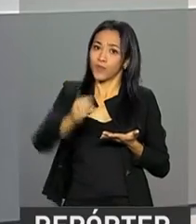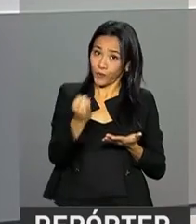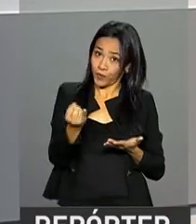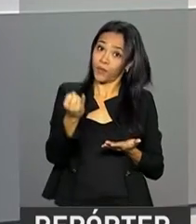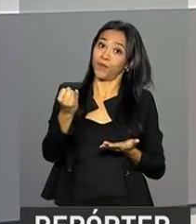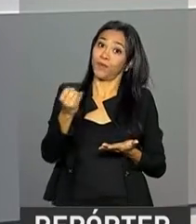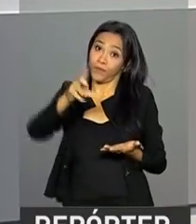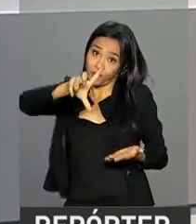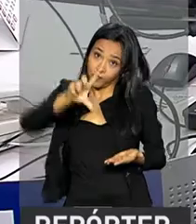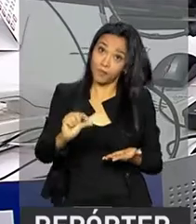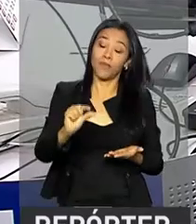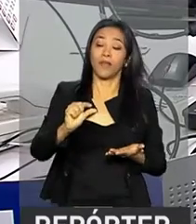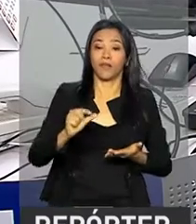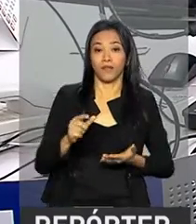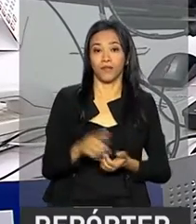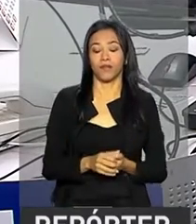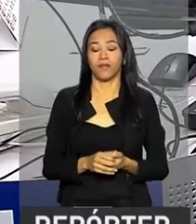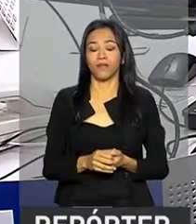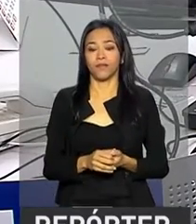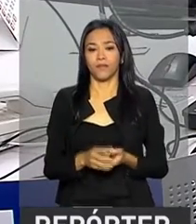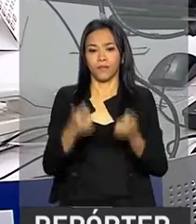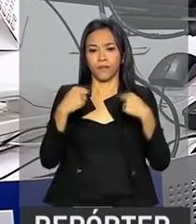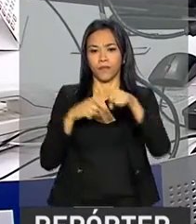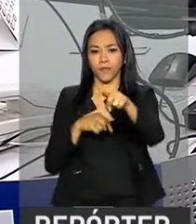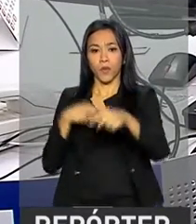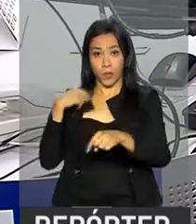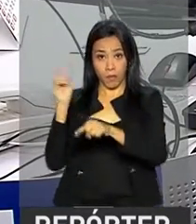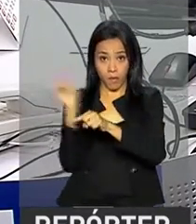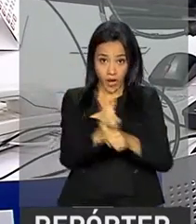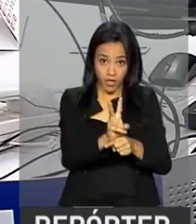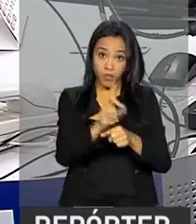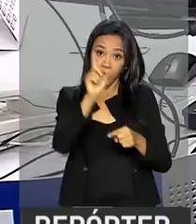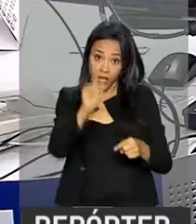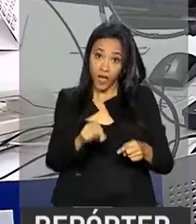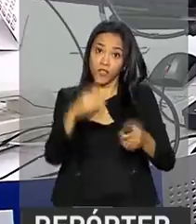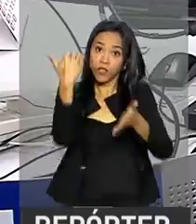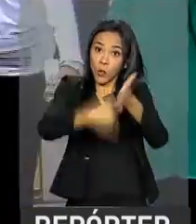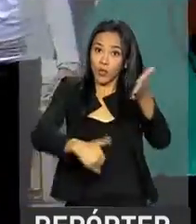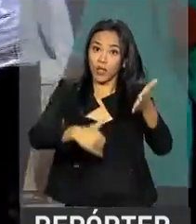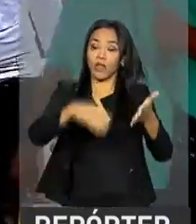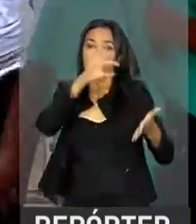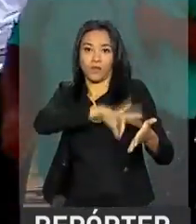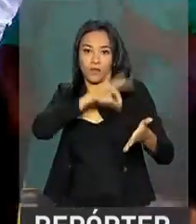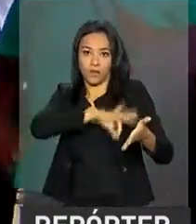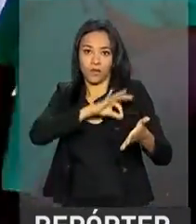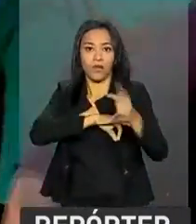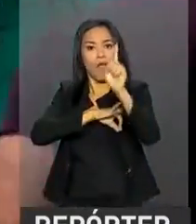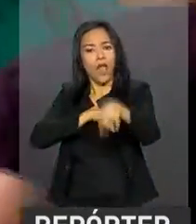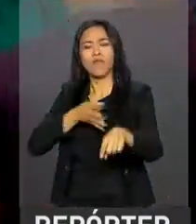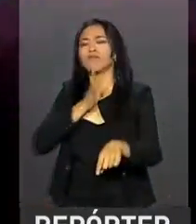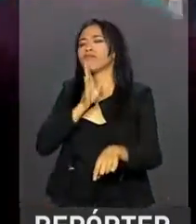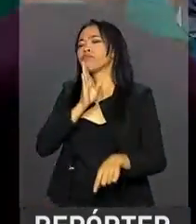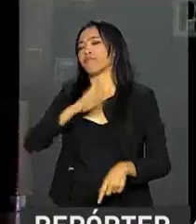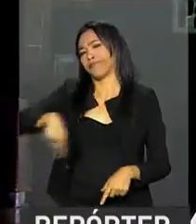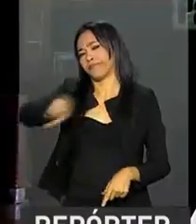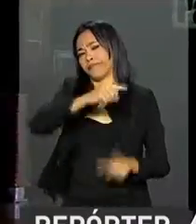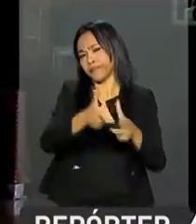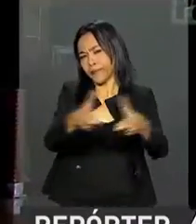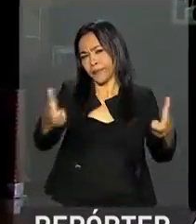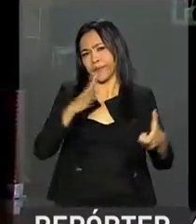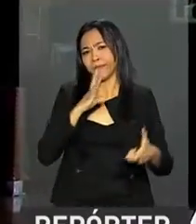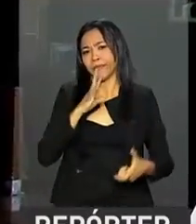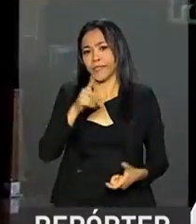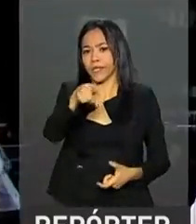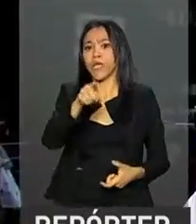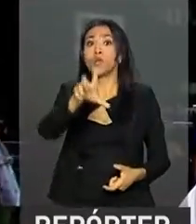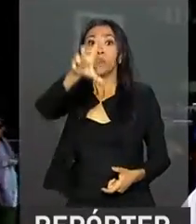mercado o empréstimo consignado é uma modalidade de crédito conhecida de muita gente onde o